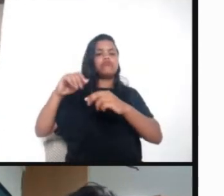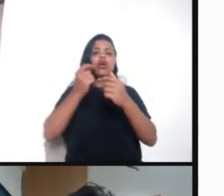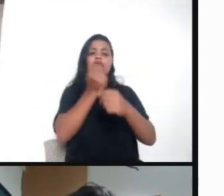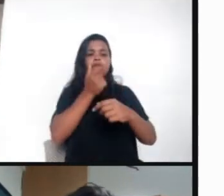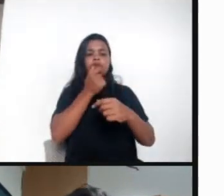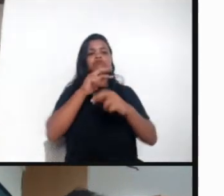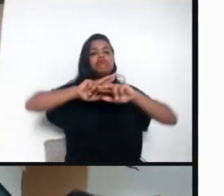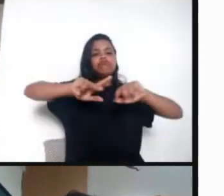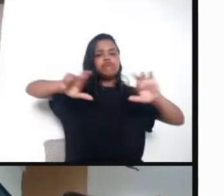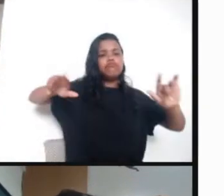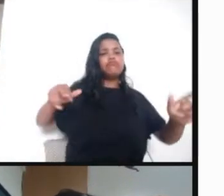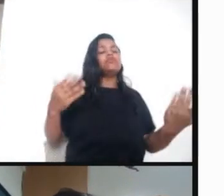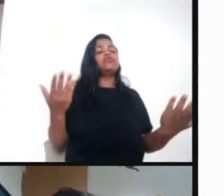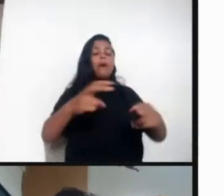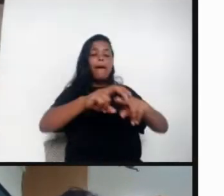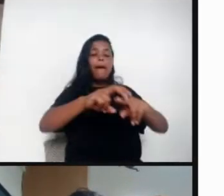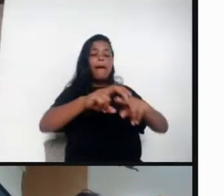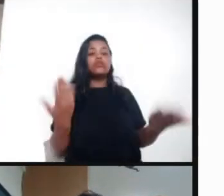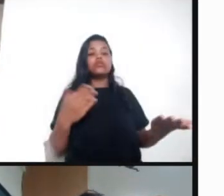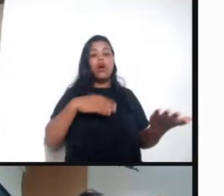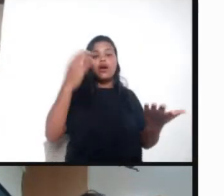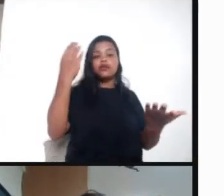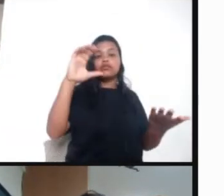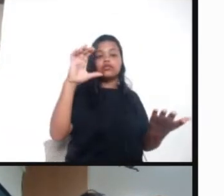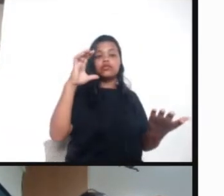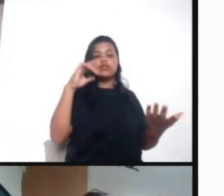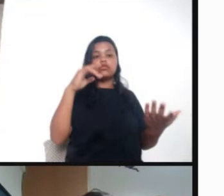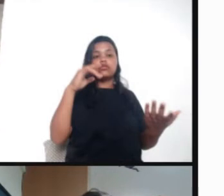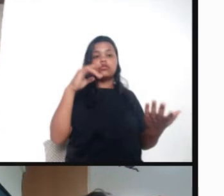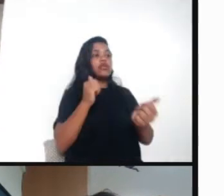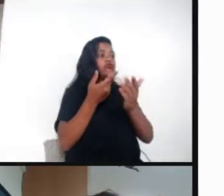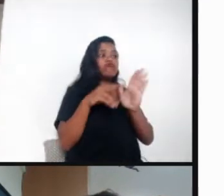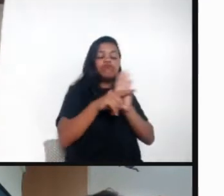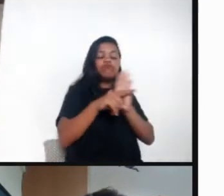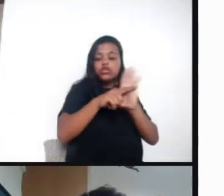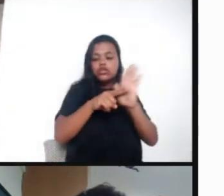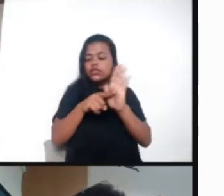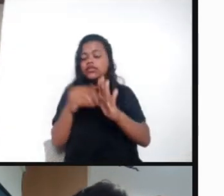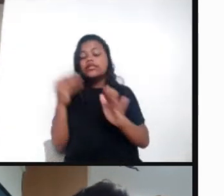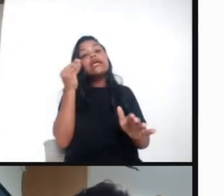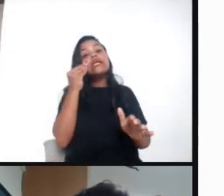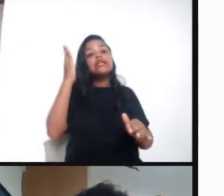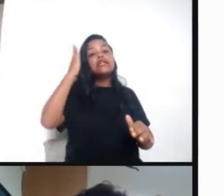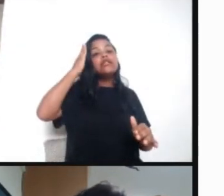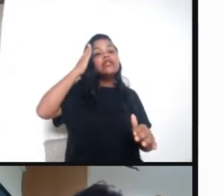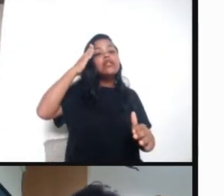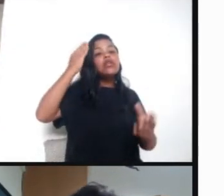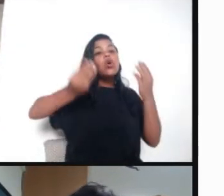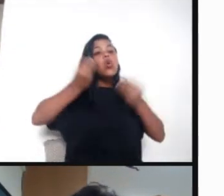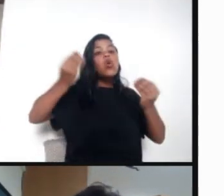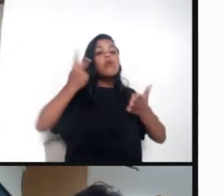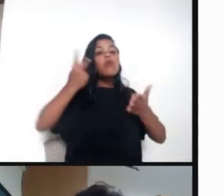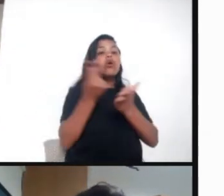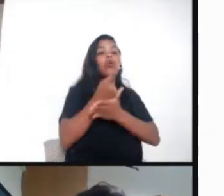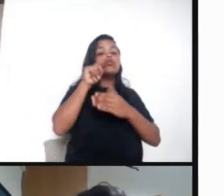terapêuticas. Então, a ciência vem se debruçando para tentar entender quais os parâmetros podem ser